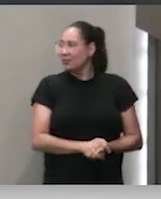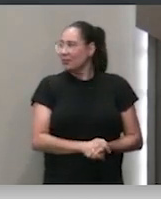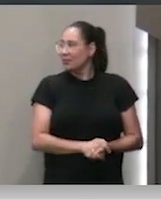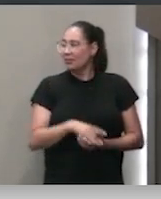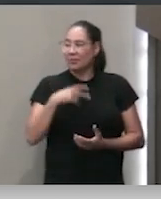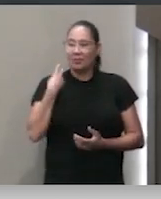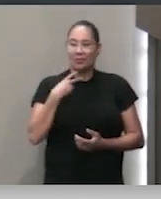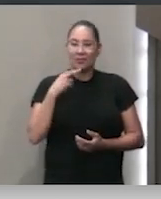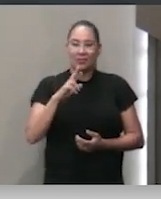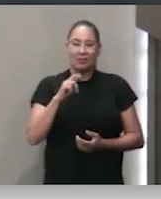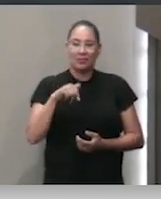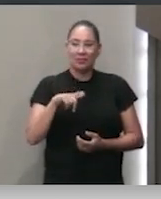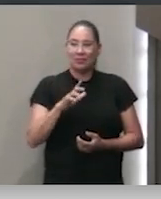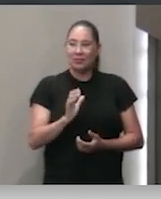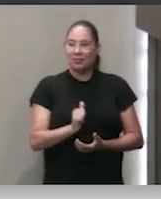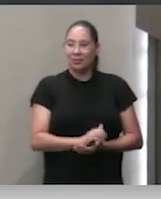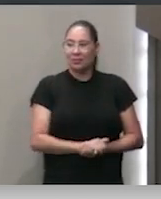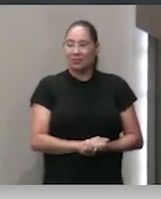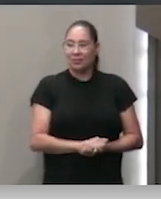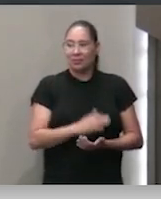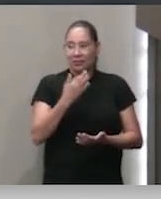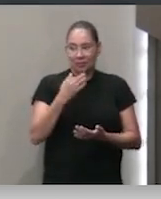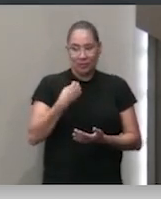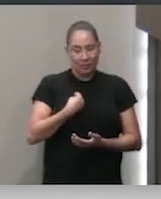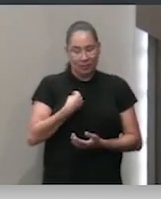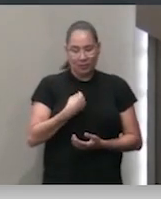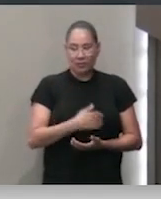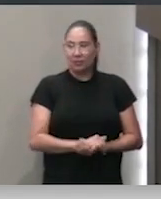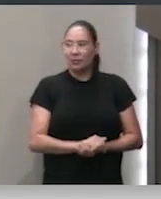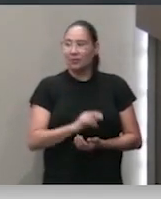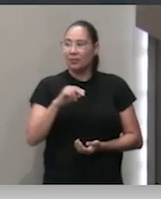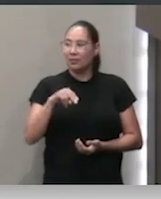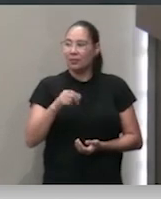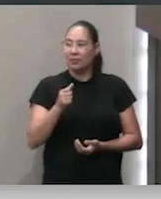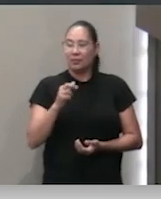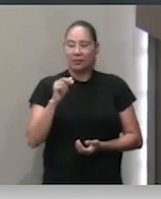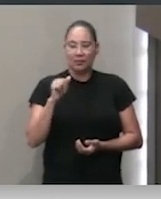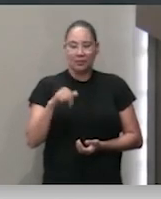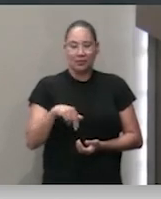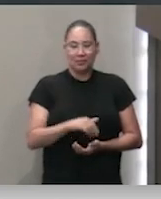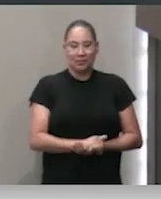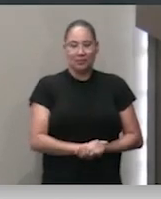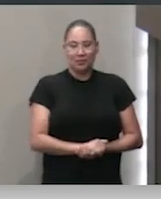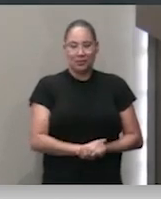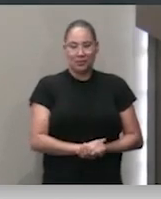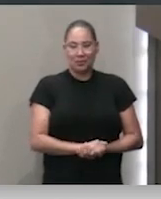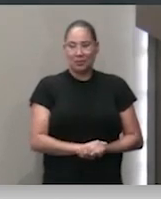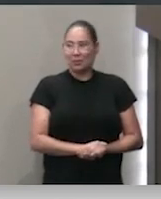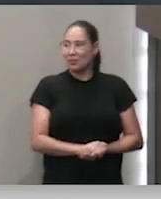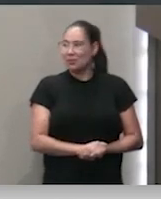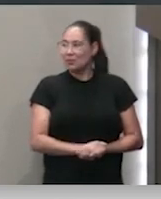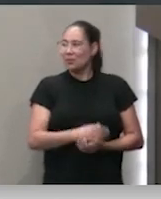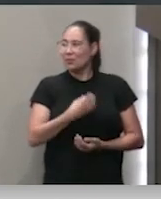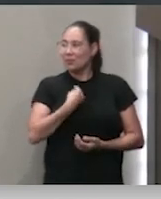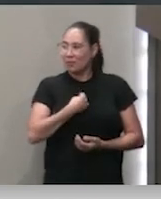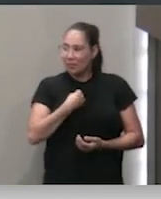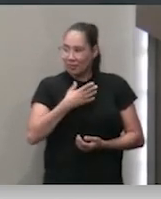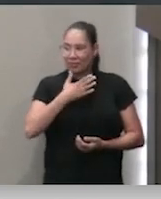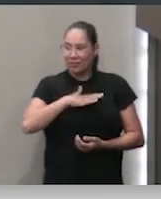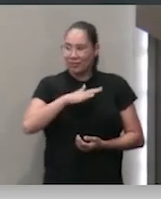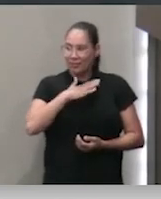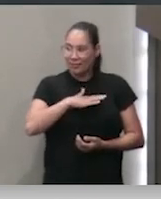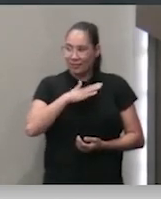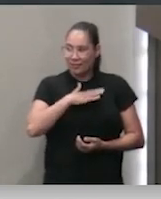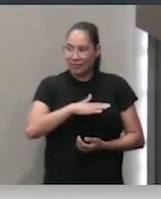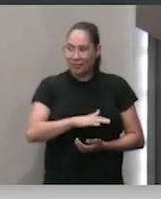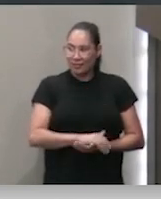Vereadora Regina, ausente, não, vereador Iarã de Carvalho. Com a palavra, meu nobre. Espero que o senhor não esteja com os ânimos tão